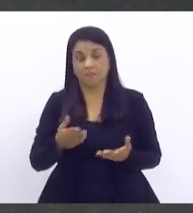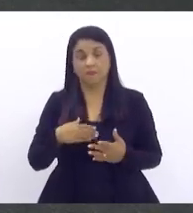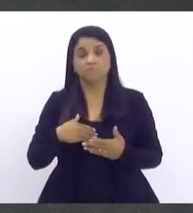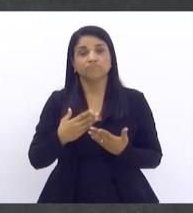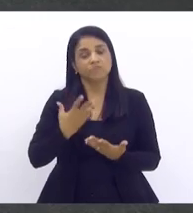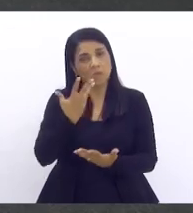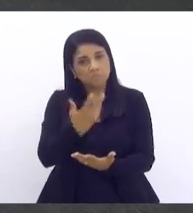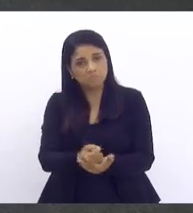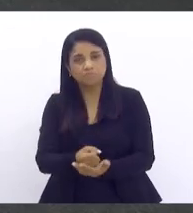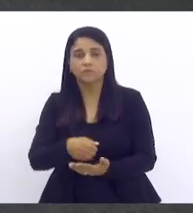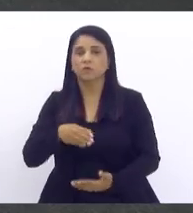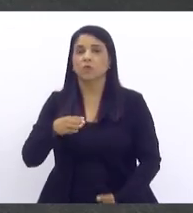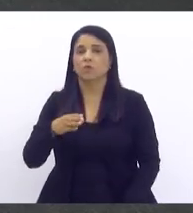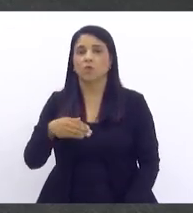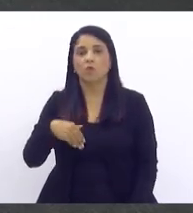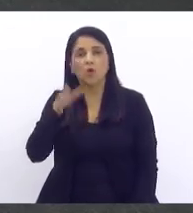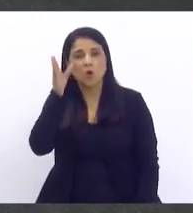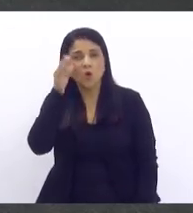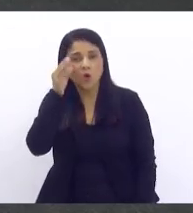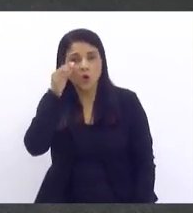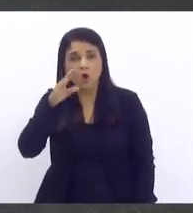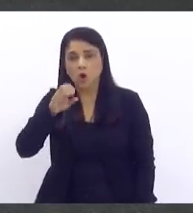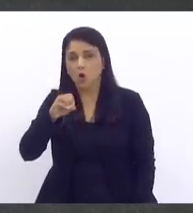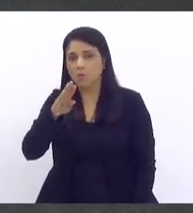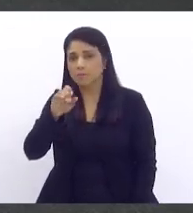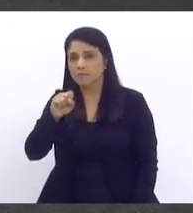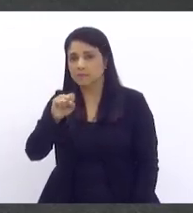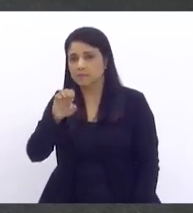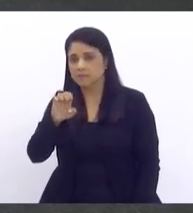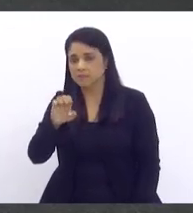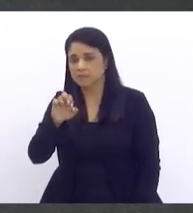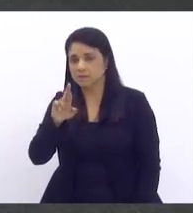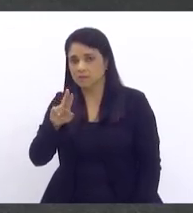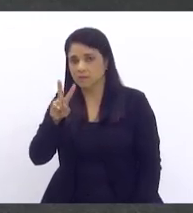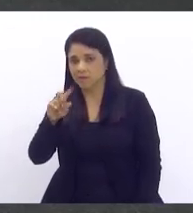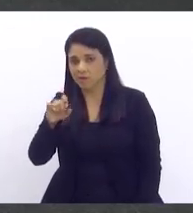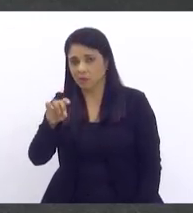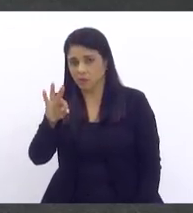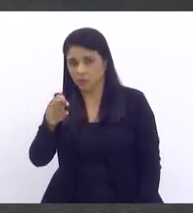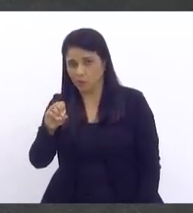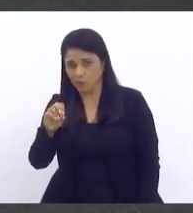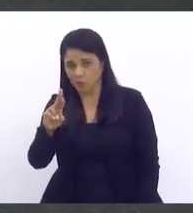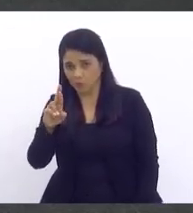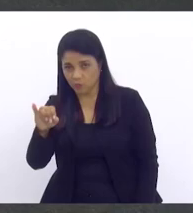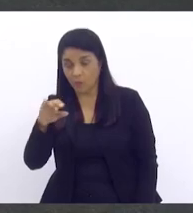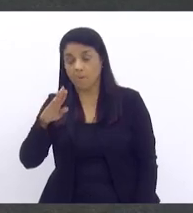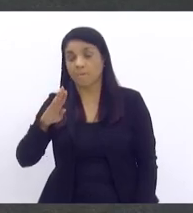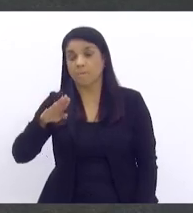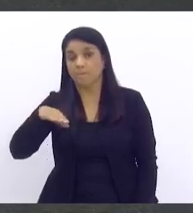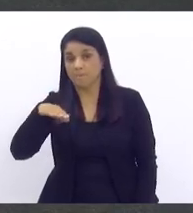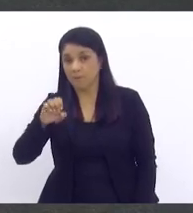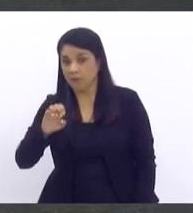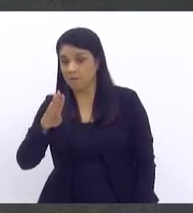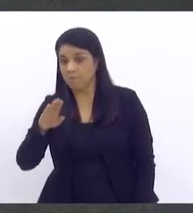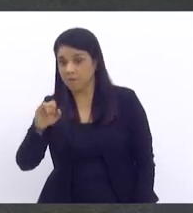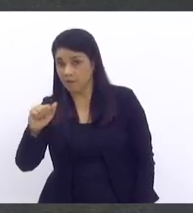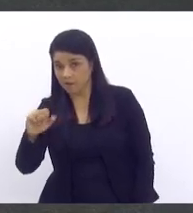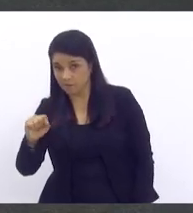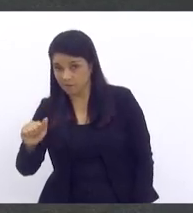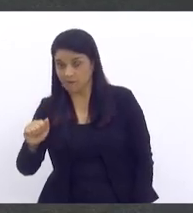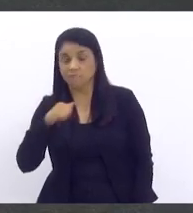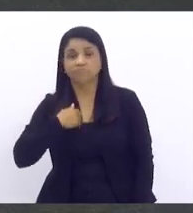Mãe Beata de Iemanjá, justamente para ser essa relação com a academia que produz pesquisa,